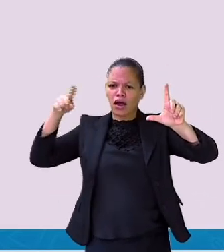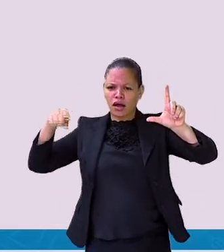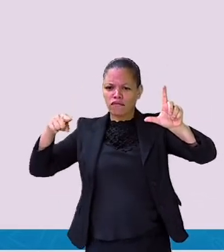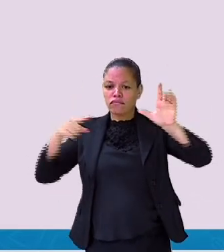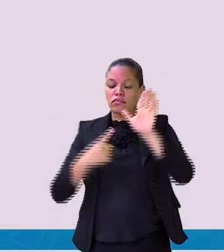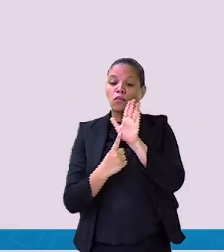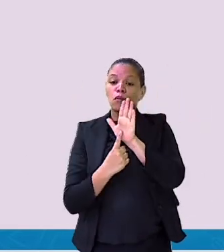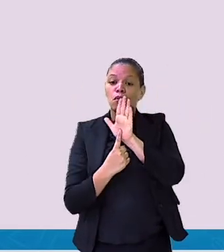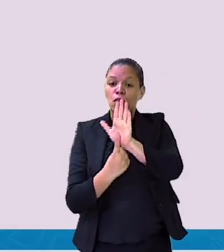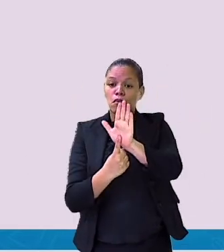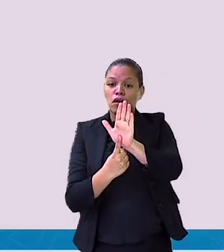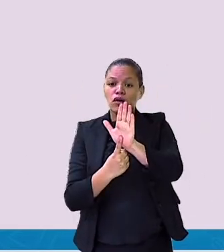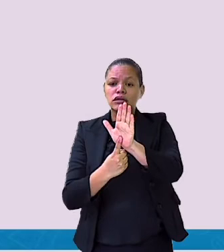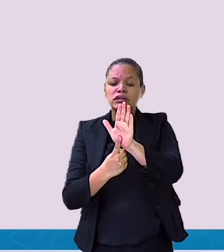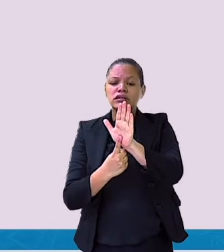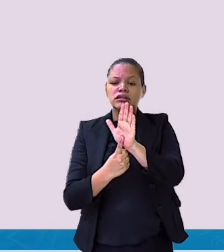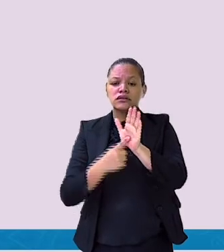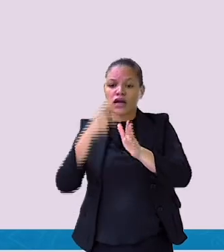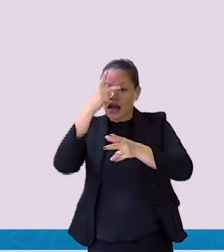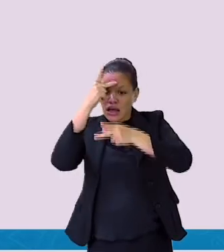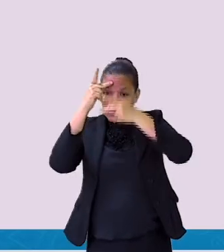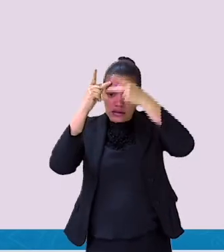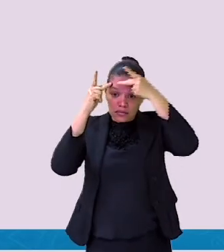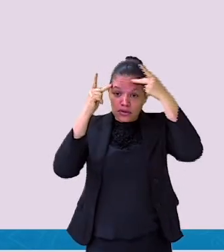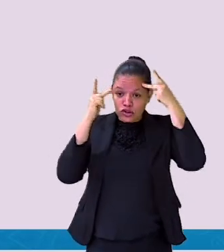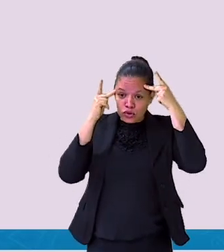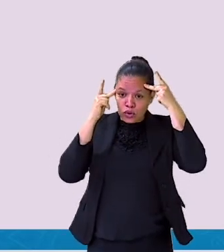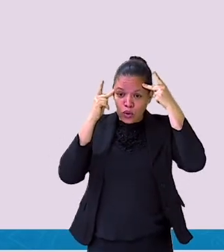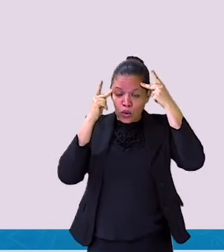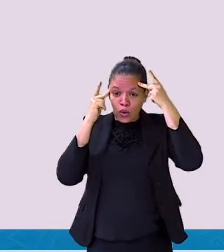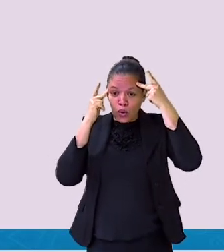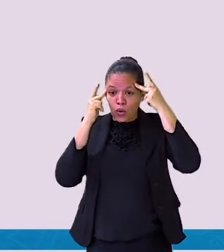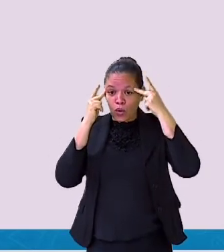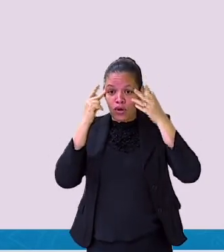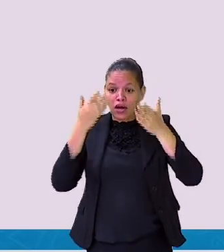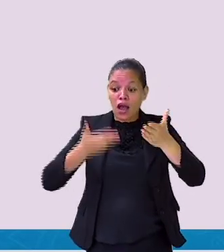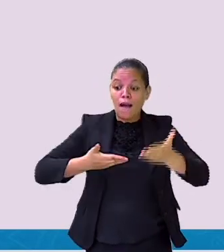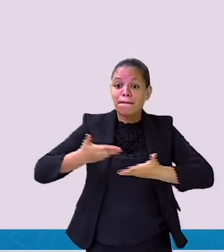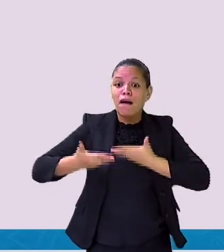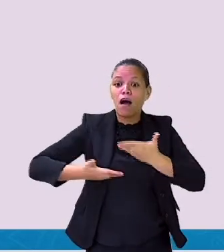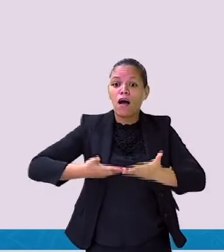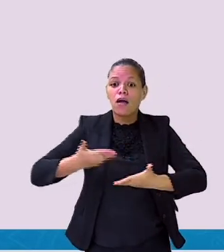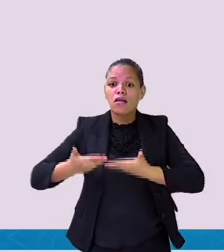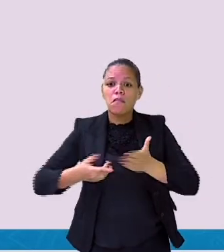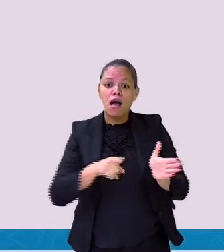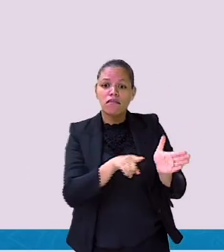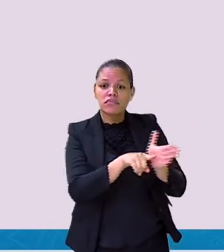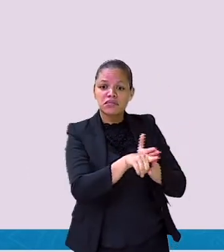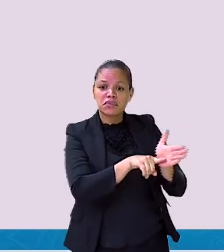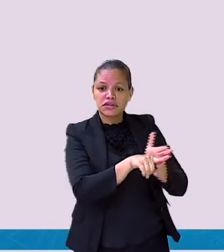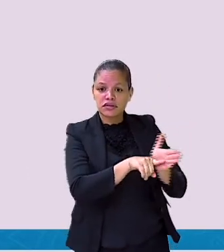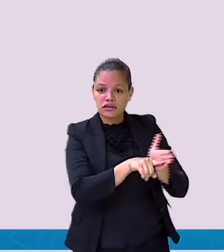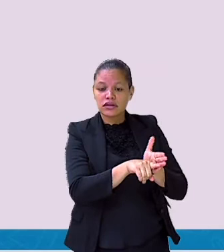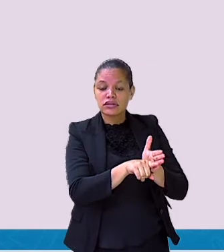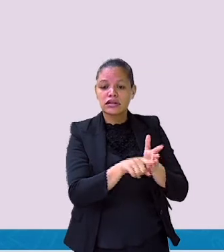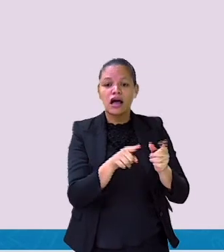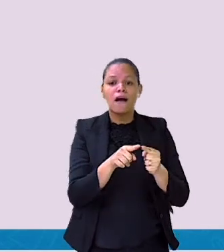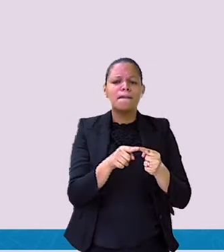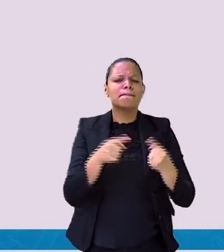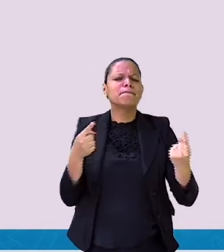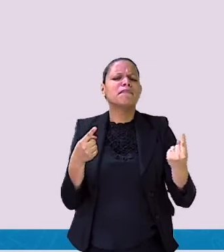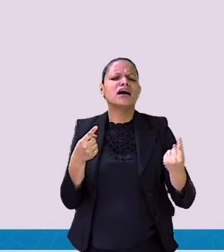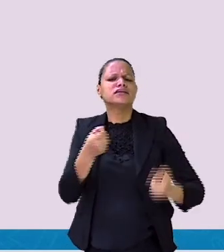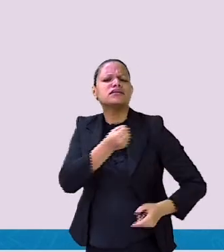pessoas participaram da pesquisa? Para a gente saber isso, a gente vai ter que somar, não é mesmo, gente?